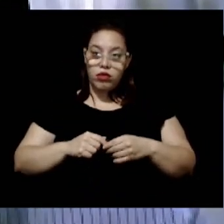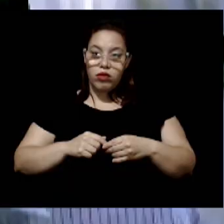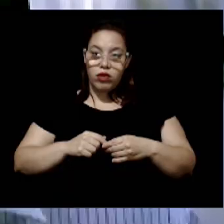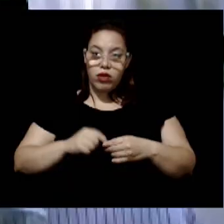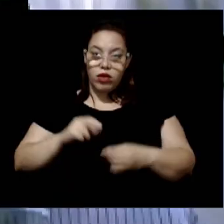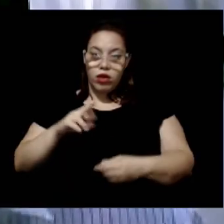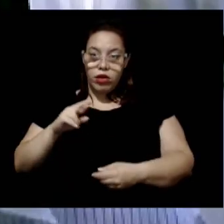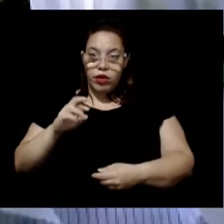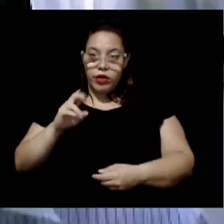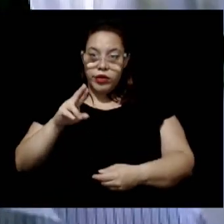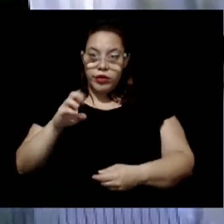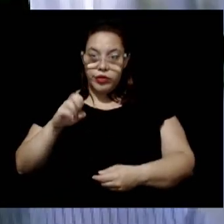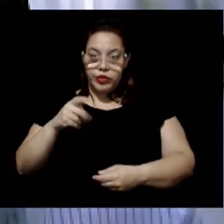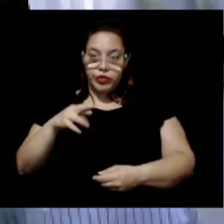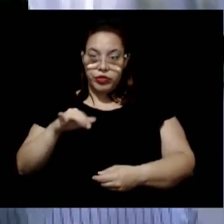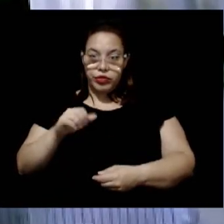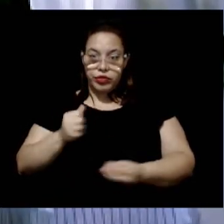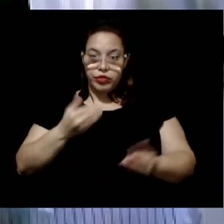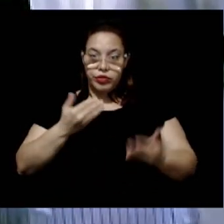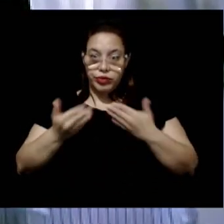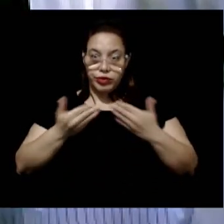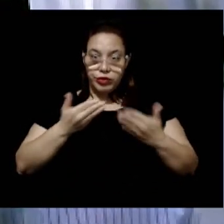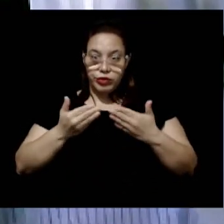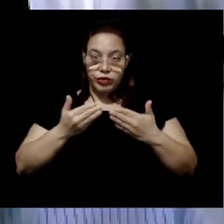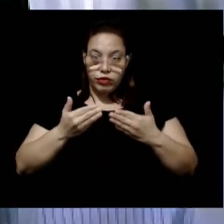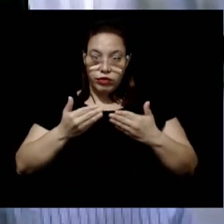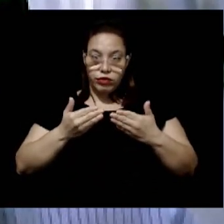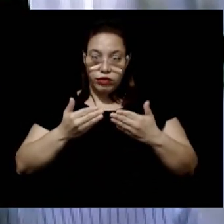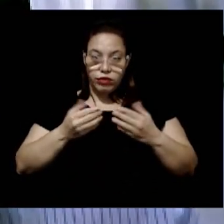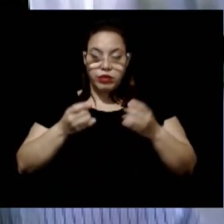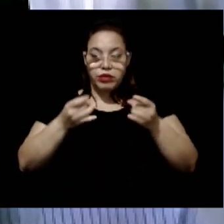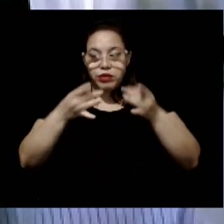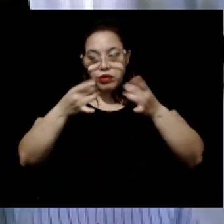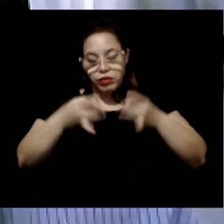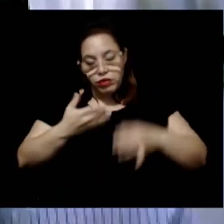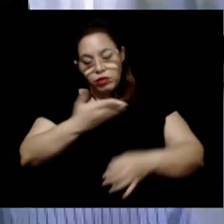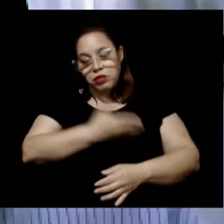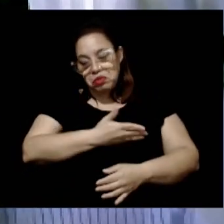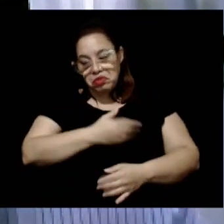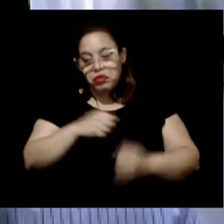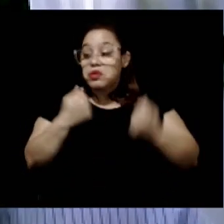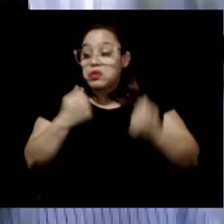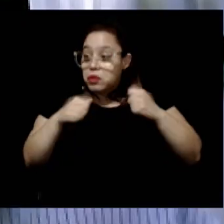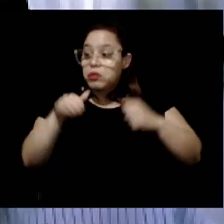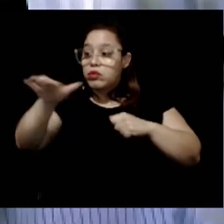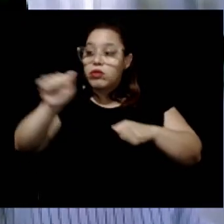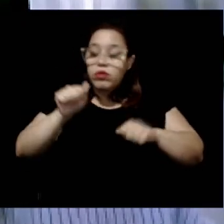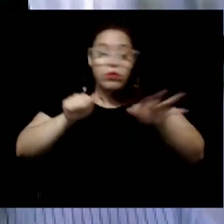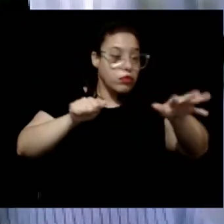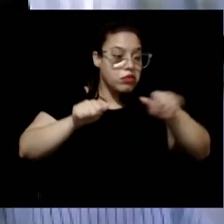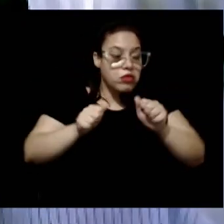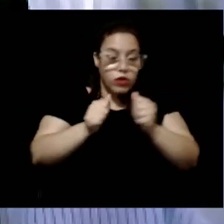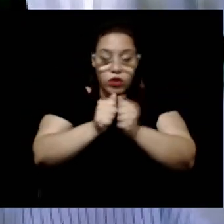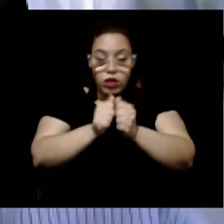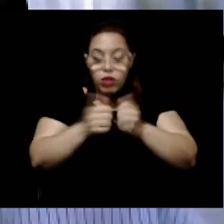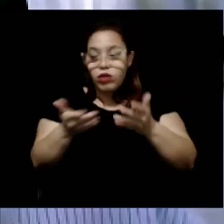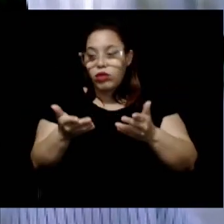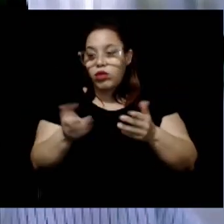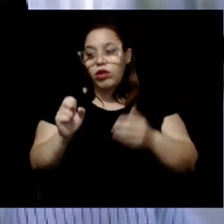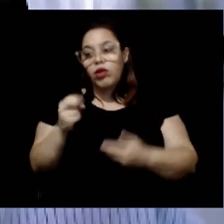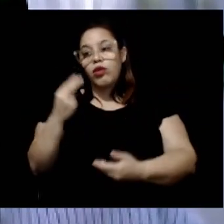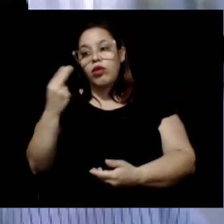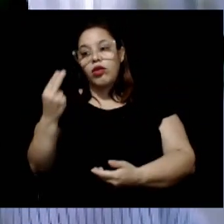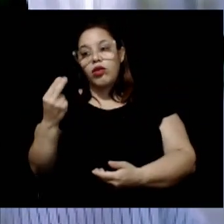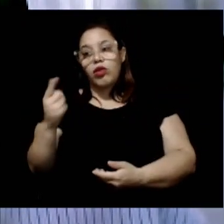nos associamos com colegas de outras especialidades, é necessário que eles estejam junto com a gente, ou até outros profissionais de